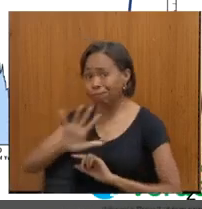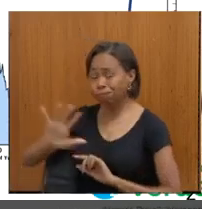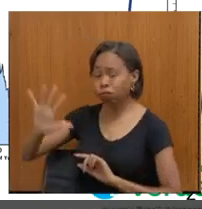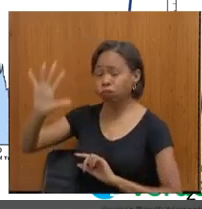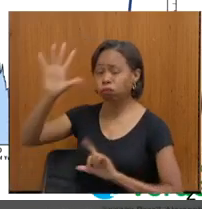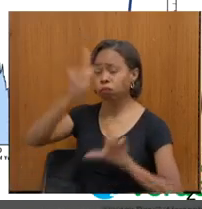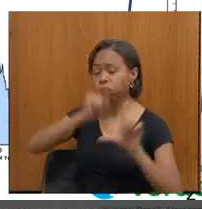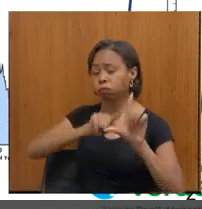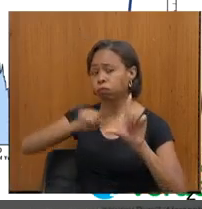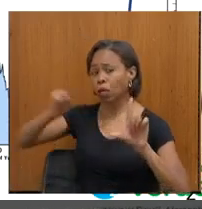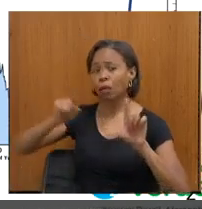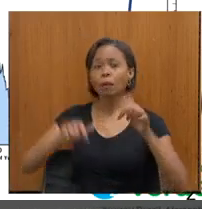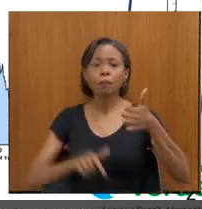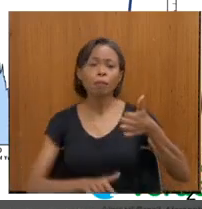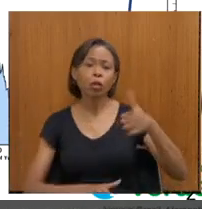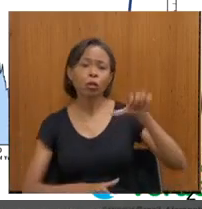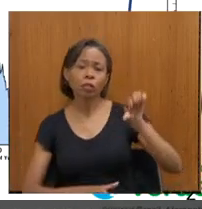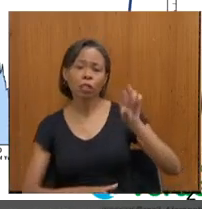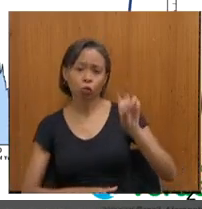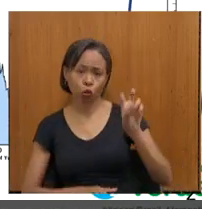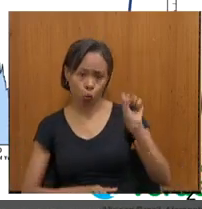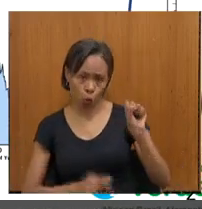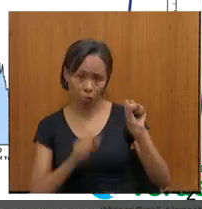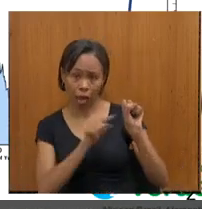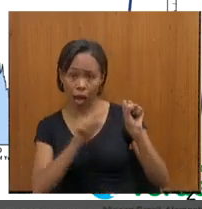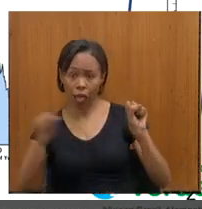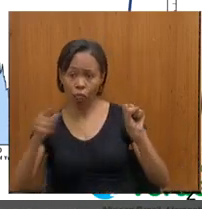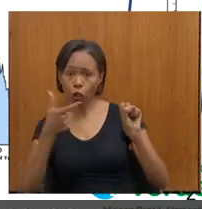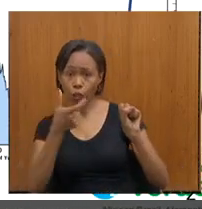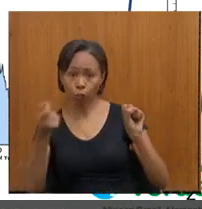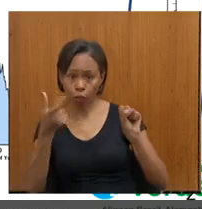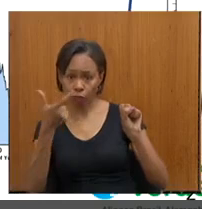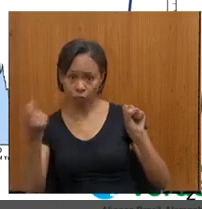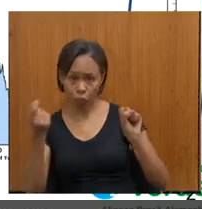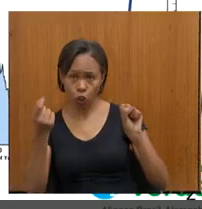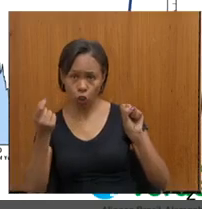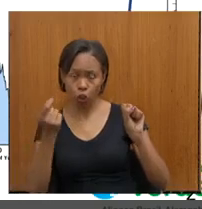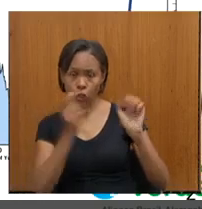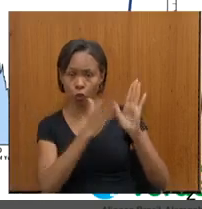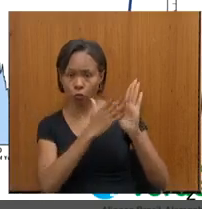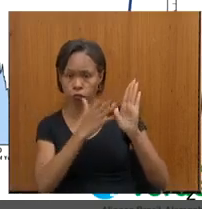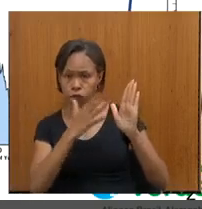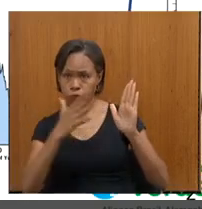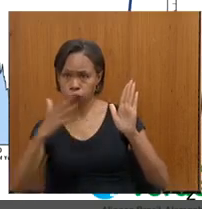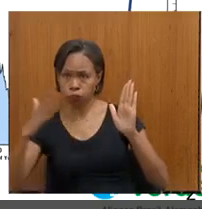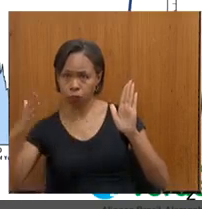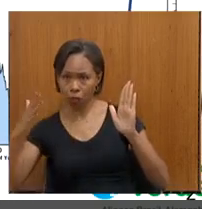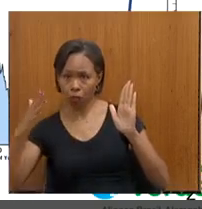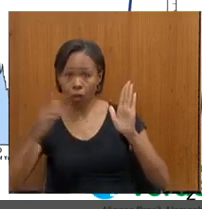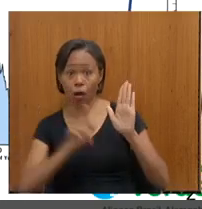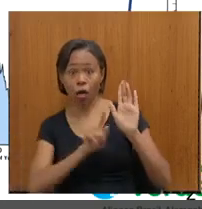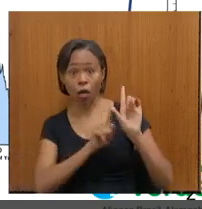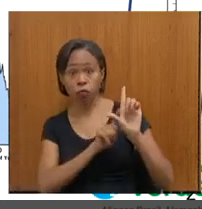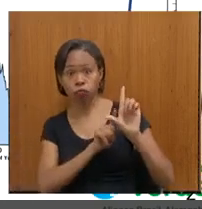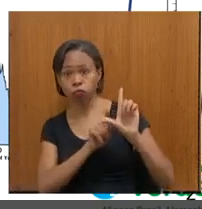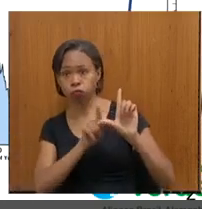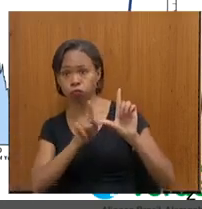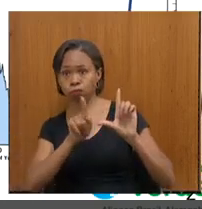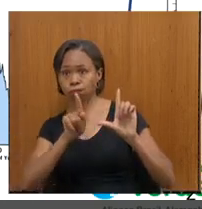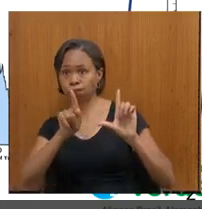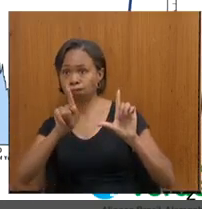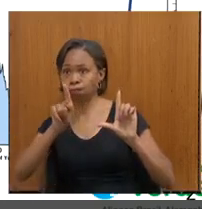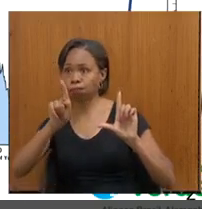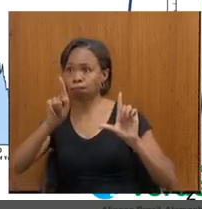de 1958 at hoje 2020 eu acho que essa escadaria 2021 está crescendo está